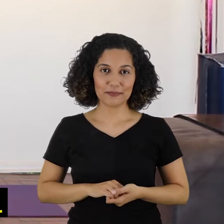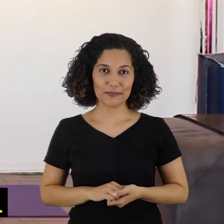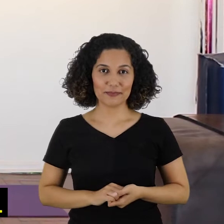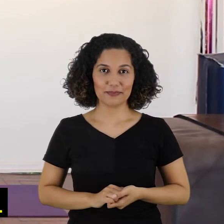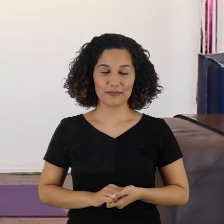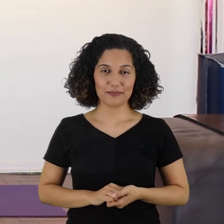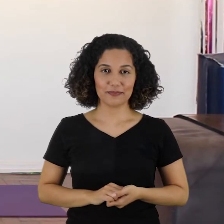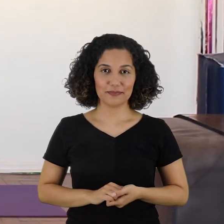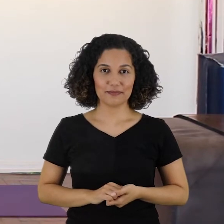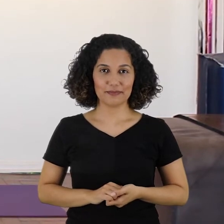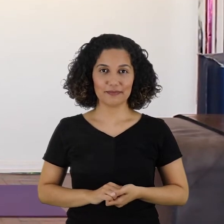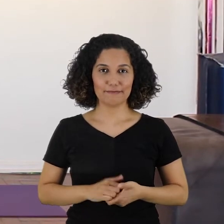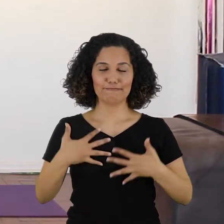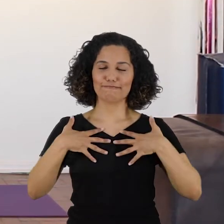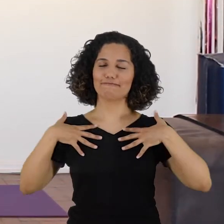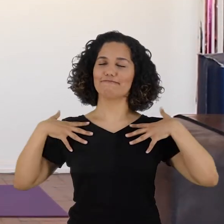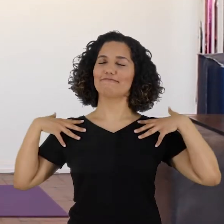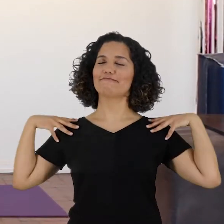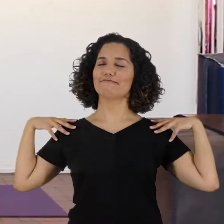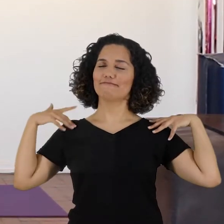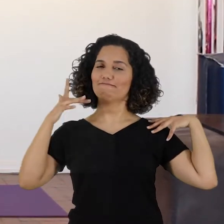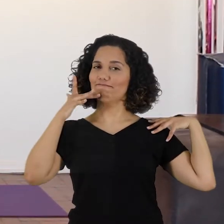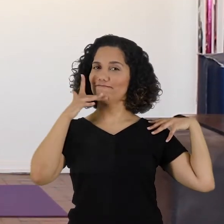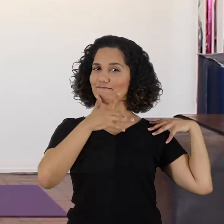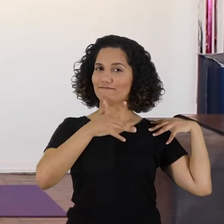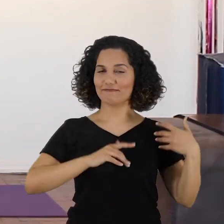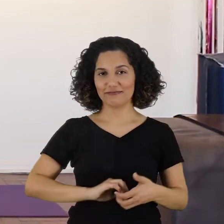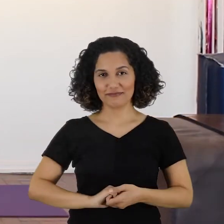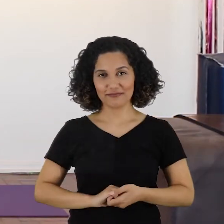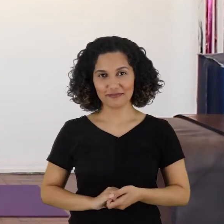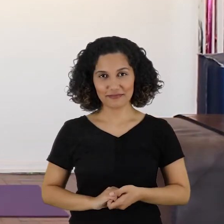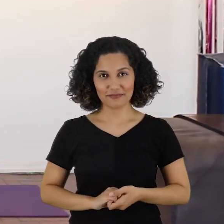os pés, abre o peito aqui gostoso,